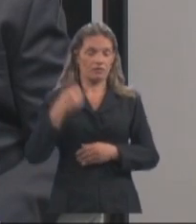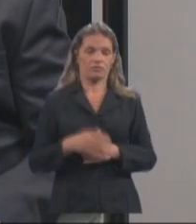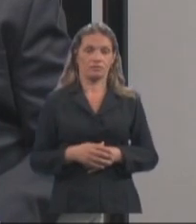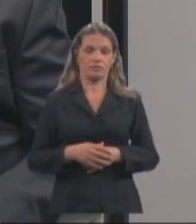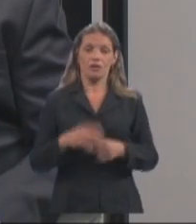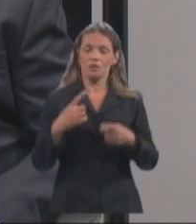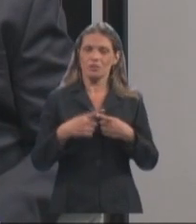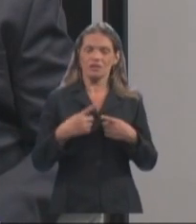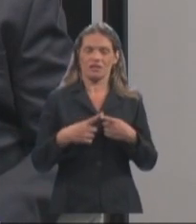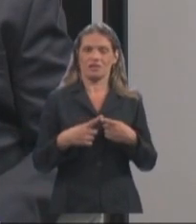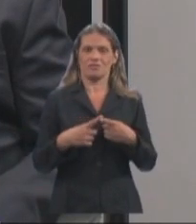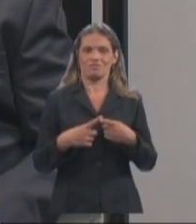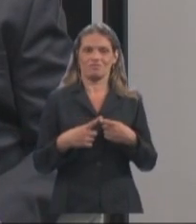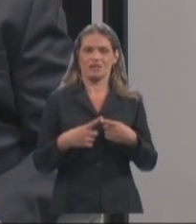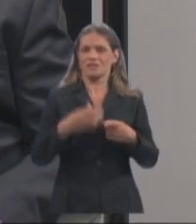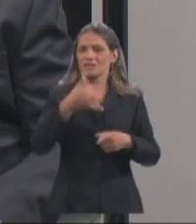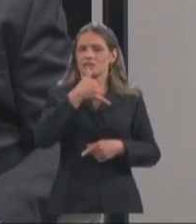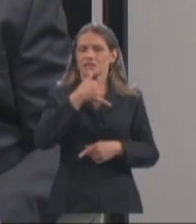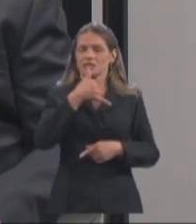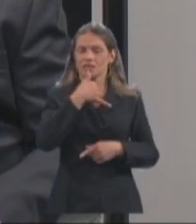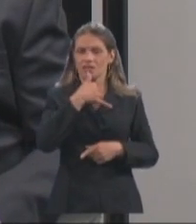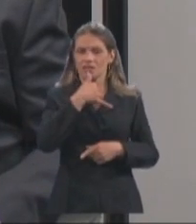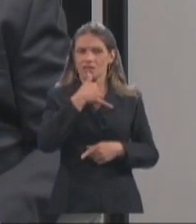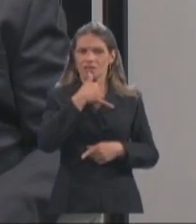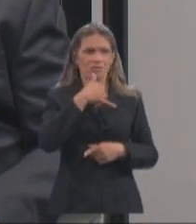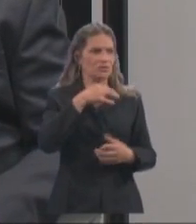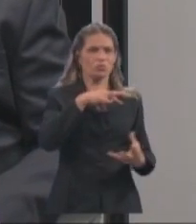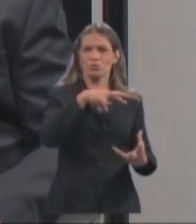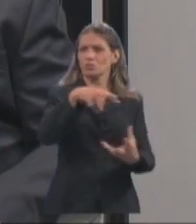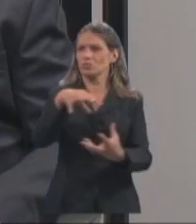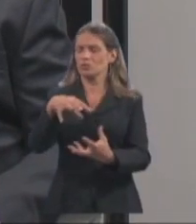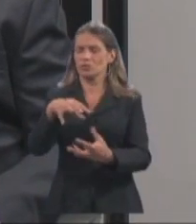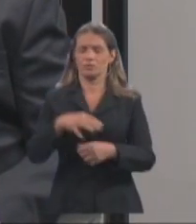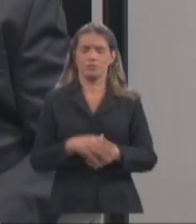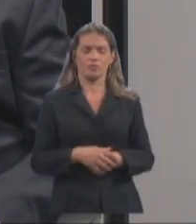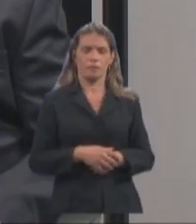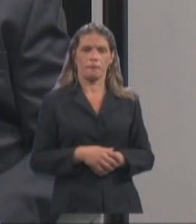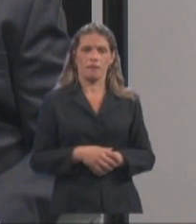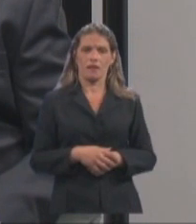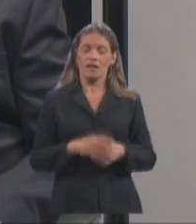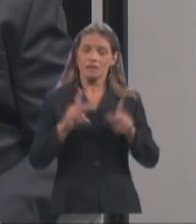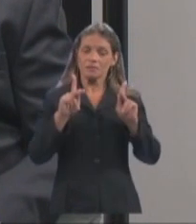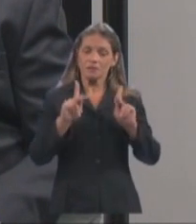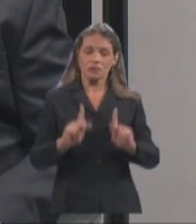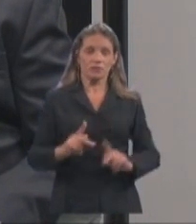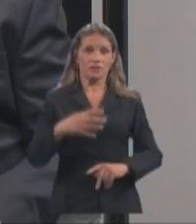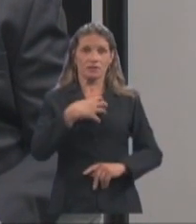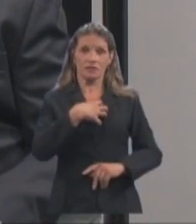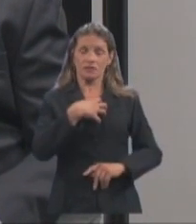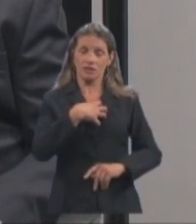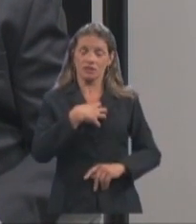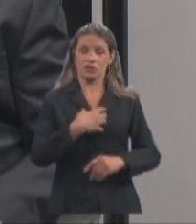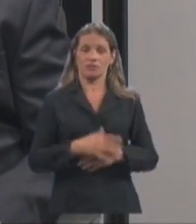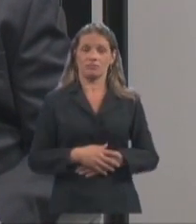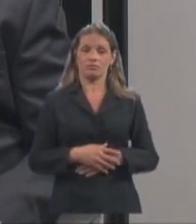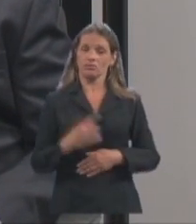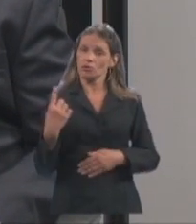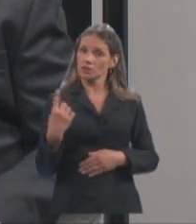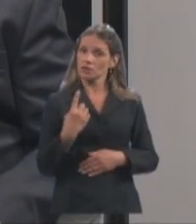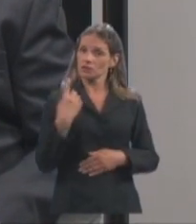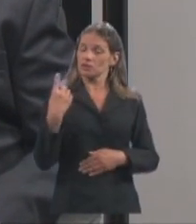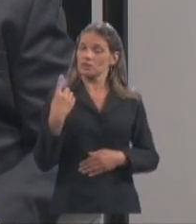né Por quê Porque a decepção é a frustração com o mundo né e a e a pessoa se sente assim